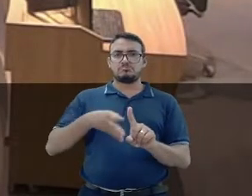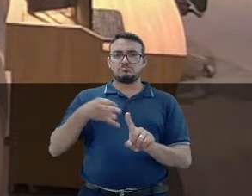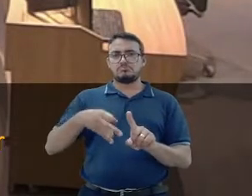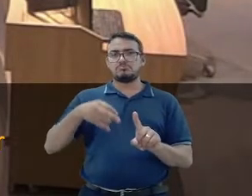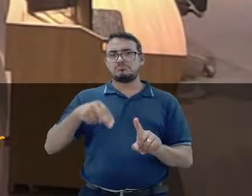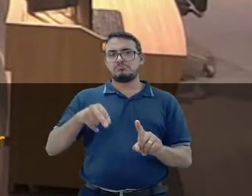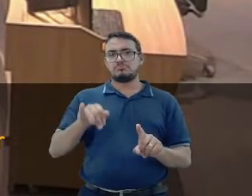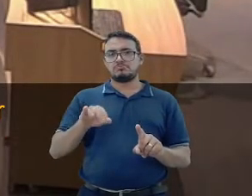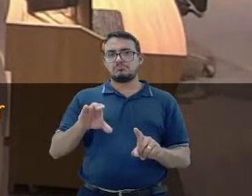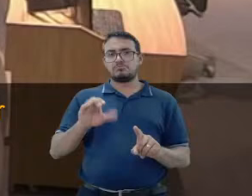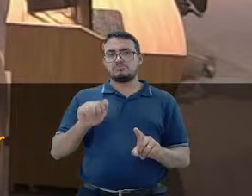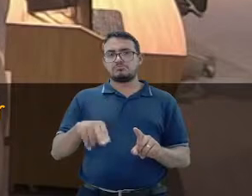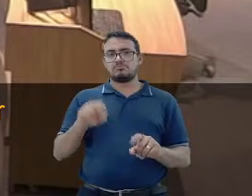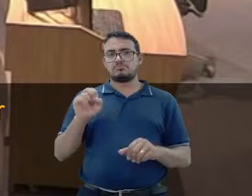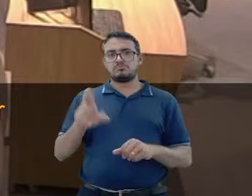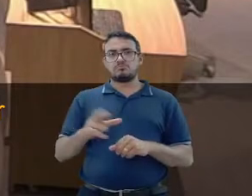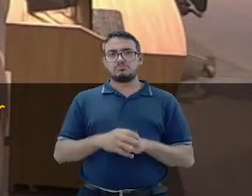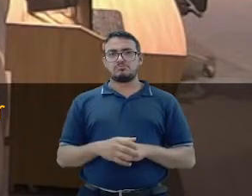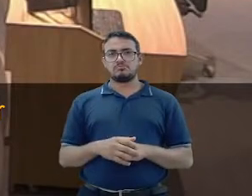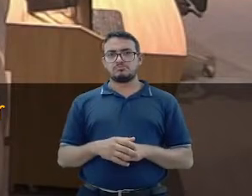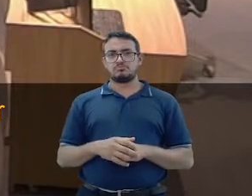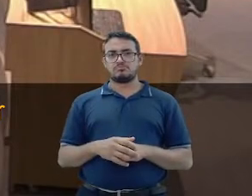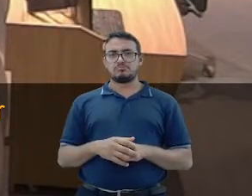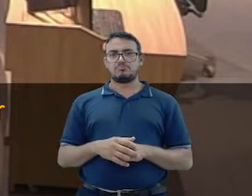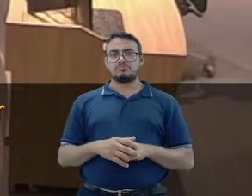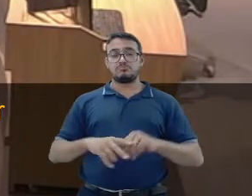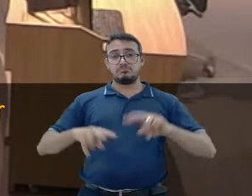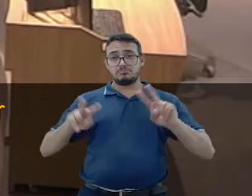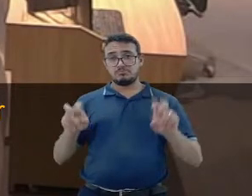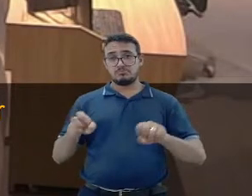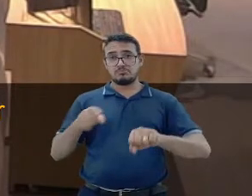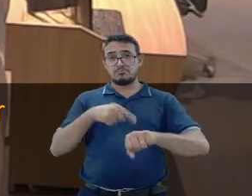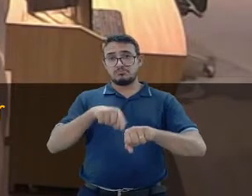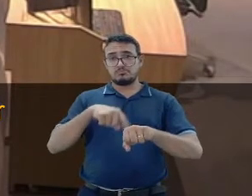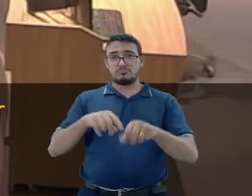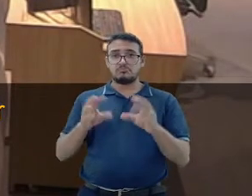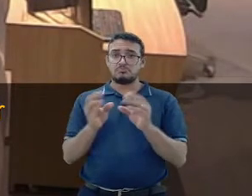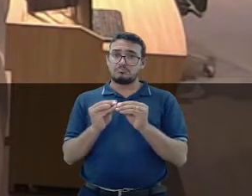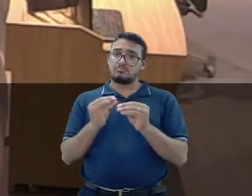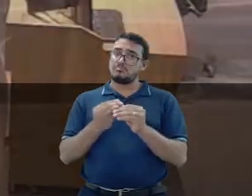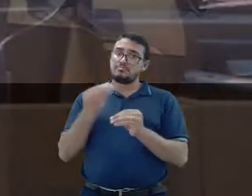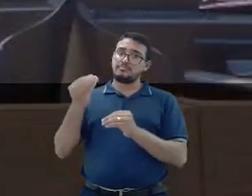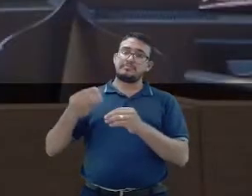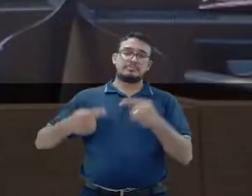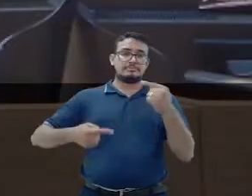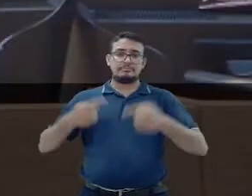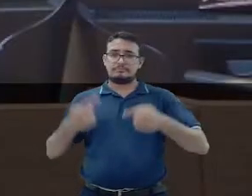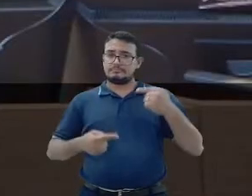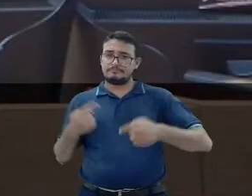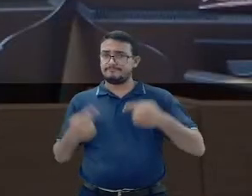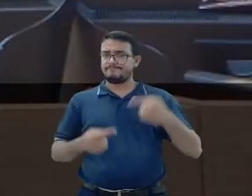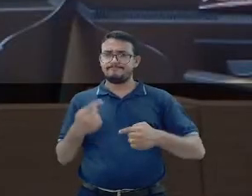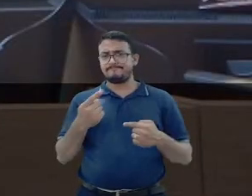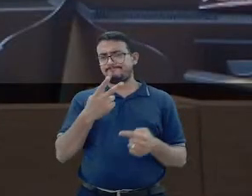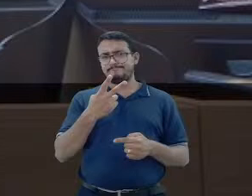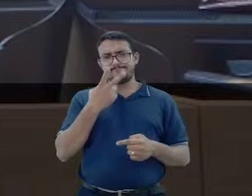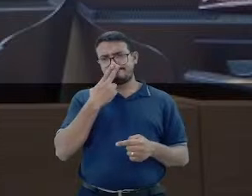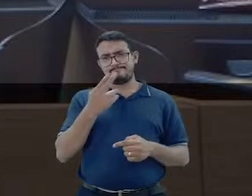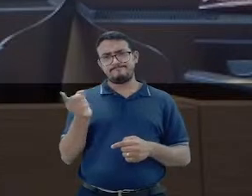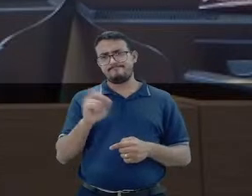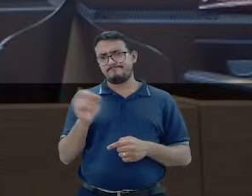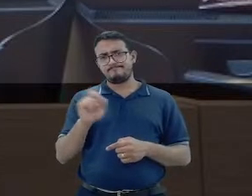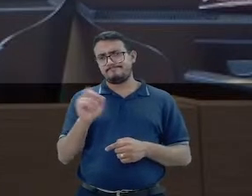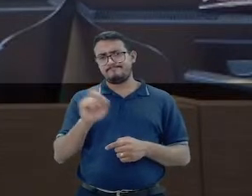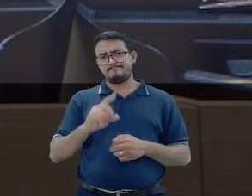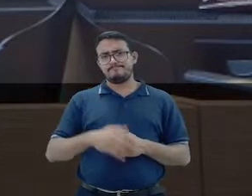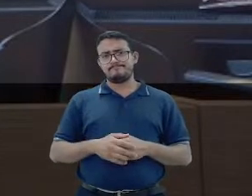Nicanor? É, senhor presidente, com relação à questão das horas extras, não há o que se discutir, me parece, a meu ver, pelo menos.